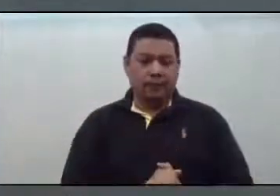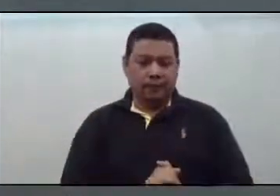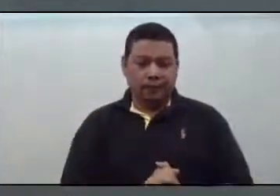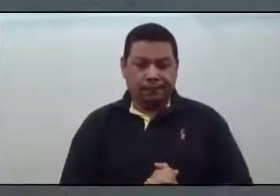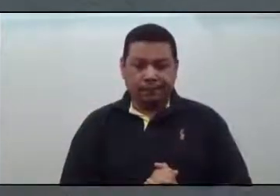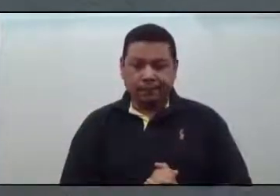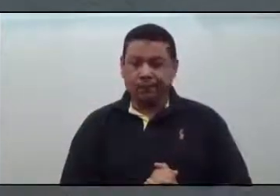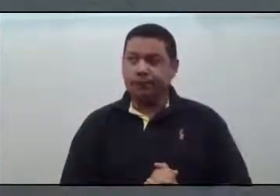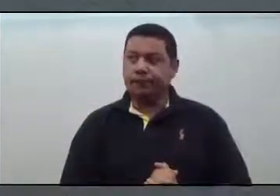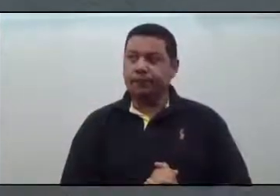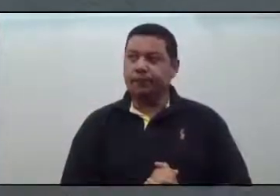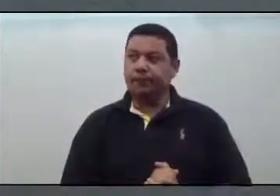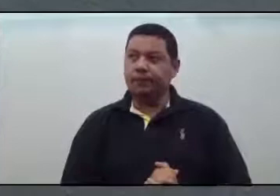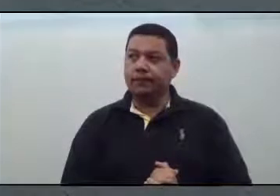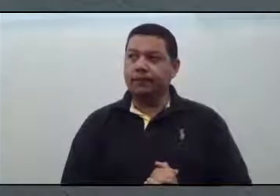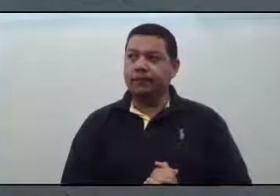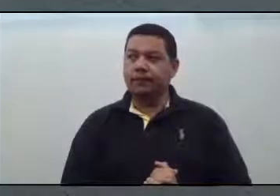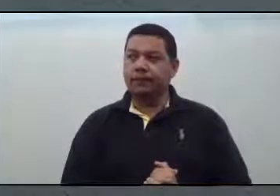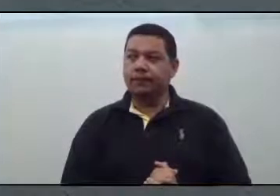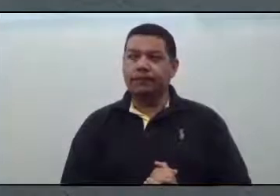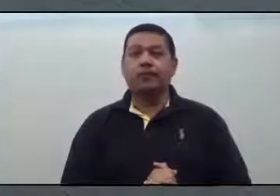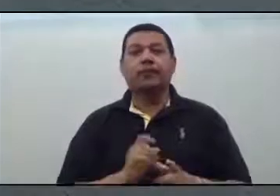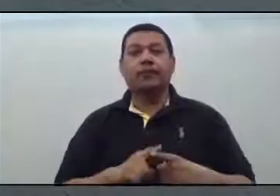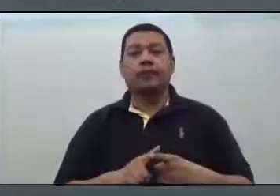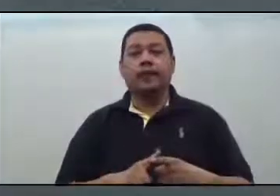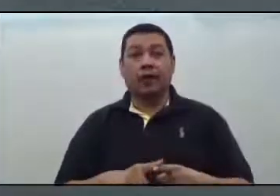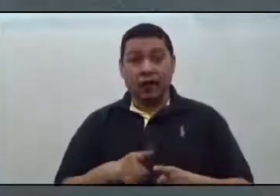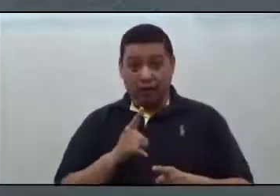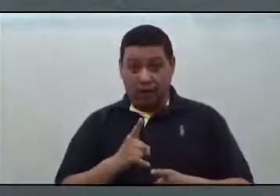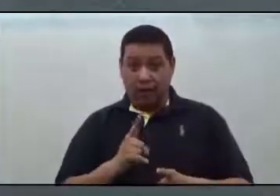Quando a coisa realmente começa a acontecer,